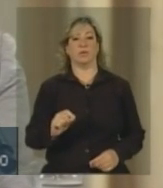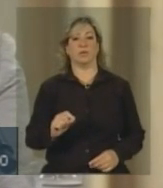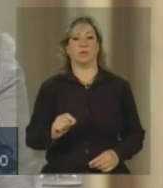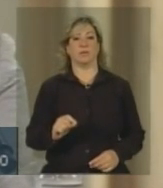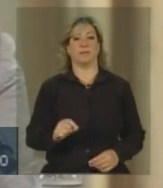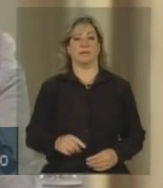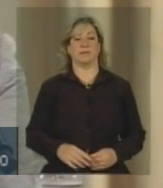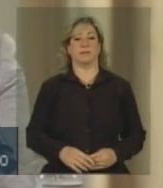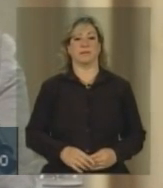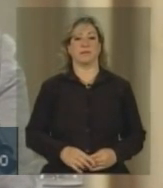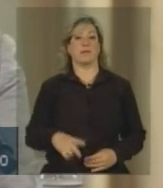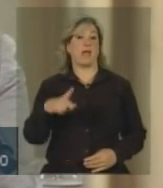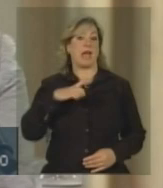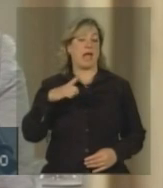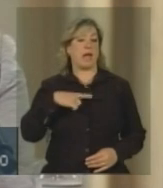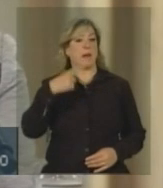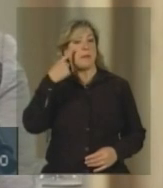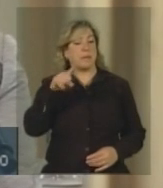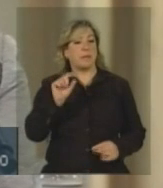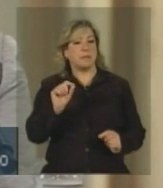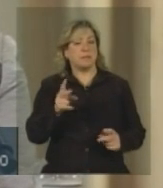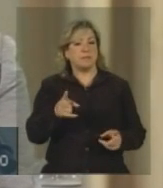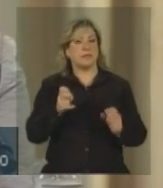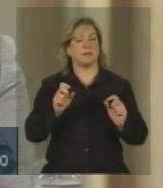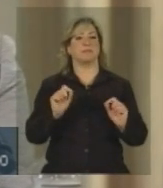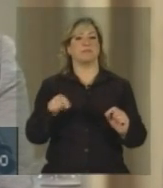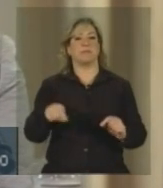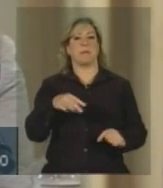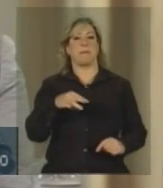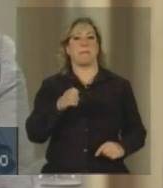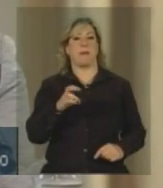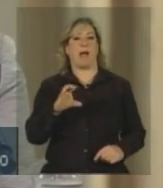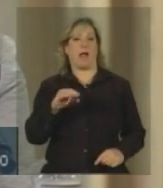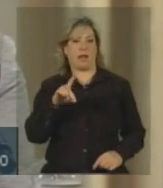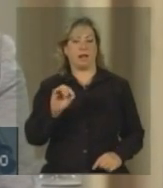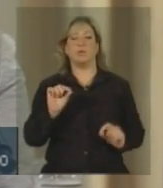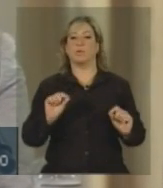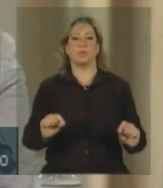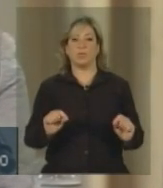uma percepção pelo mercado de que